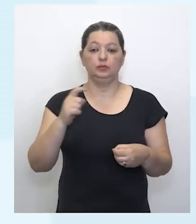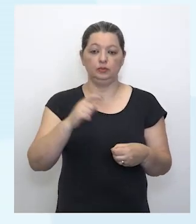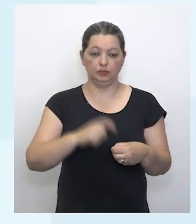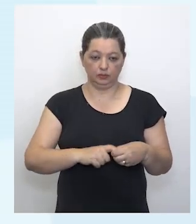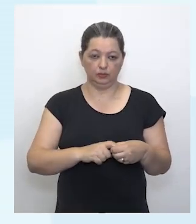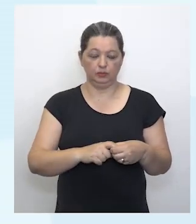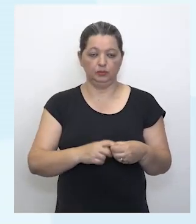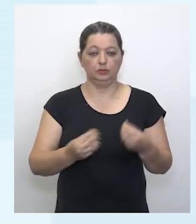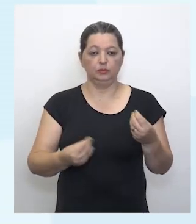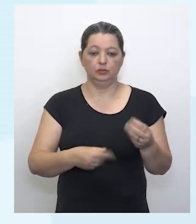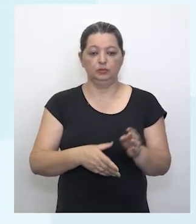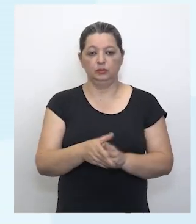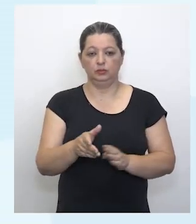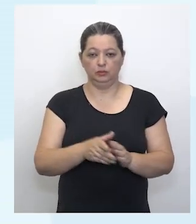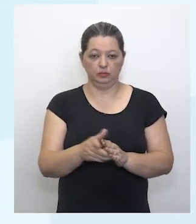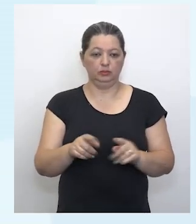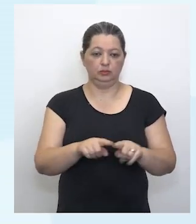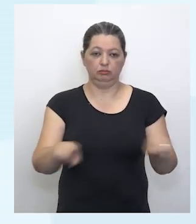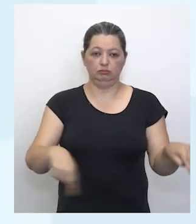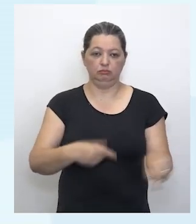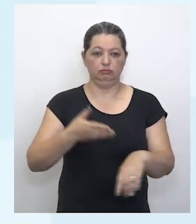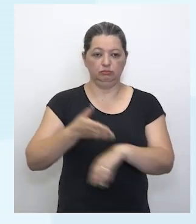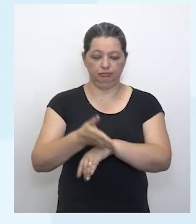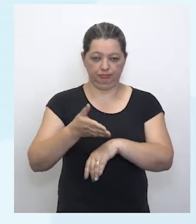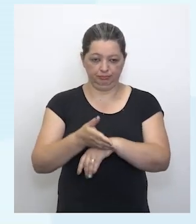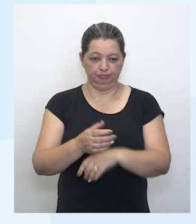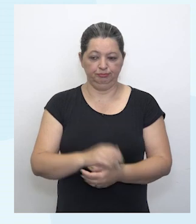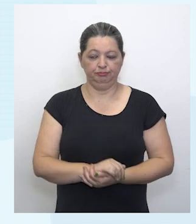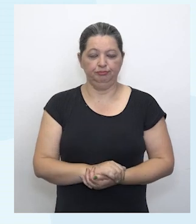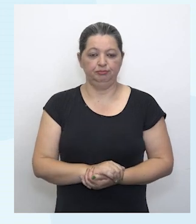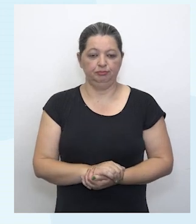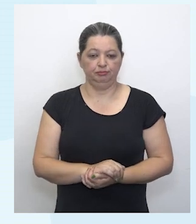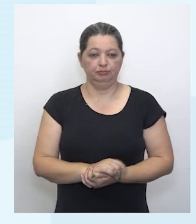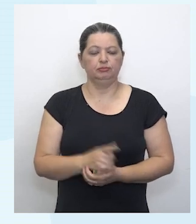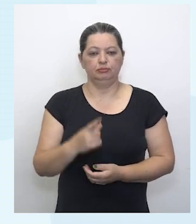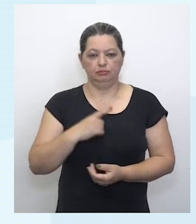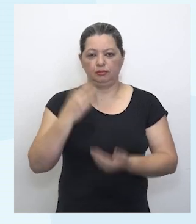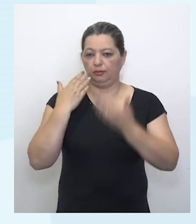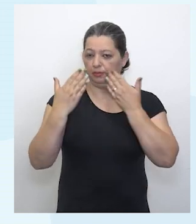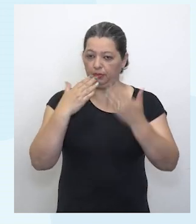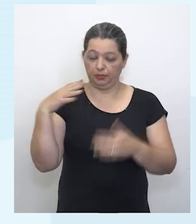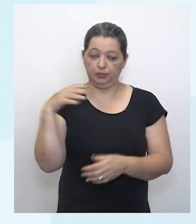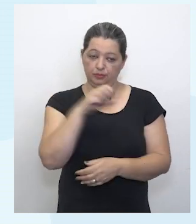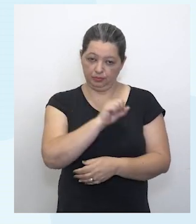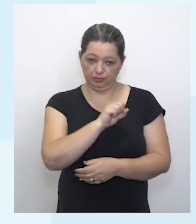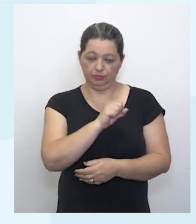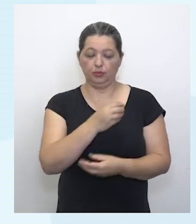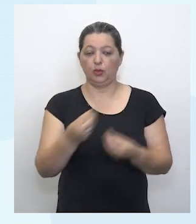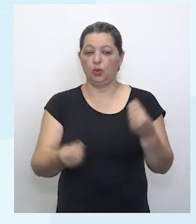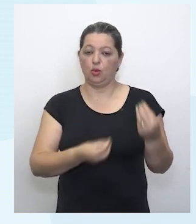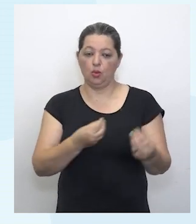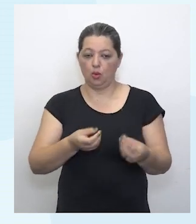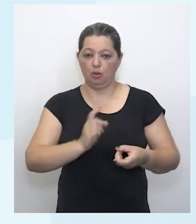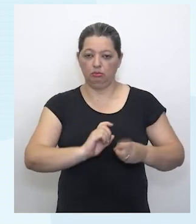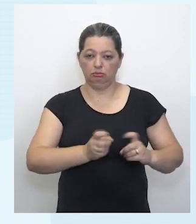conselho de classe participativo, né? Vamos ter uma breve conversa sobre esse conselho, né?